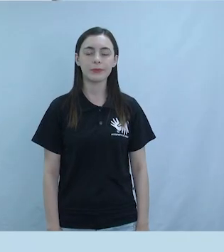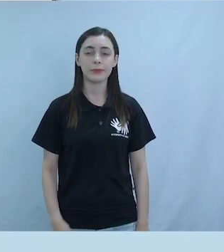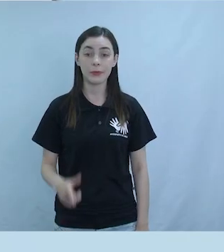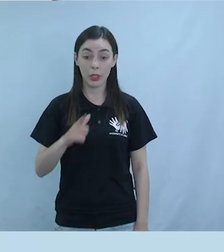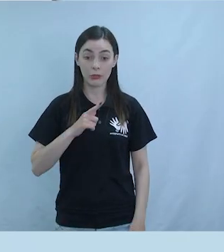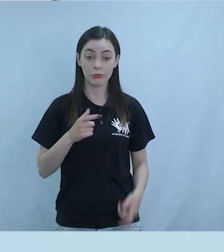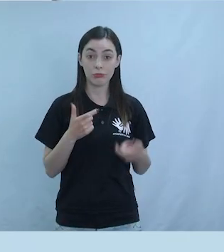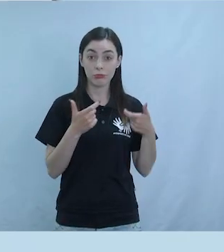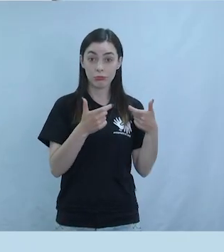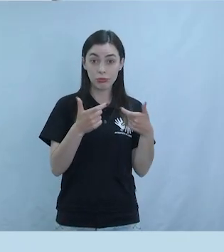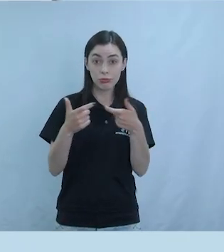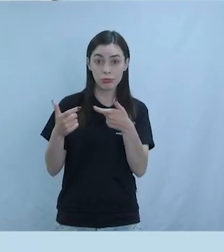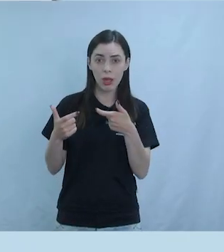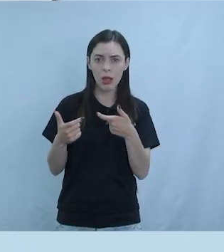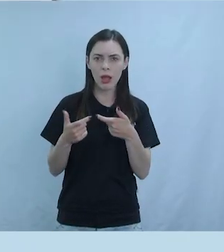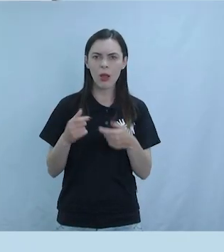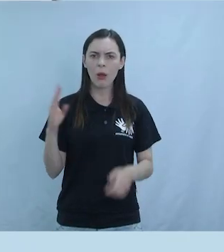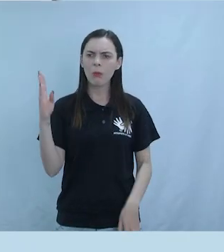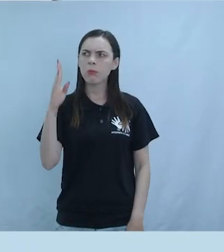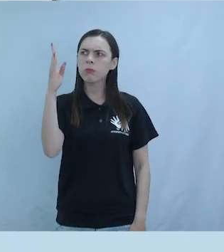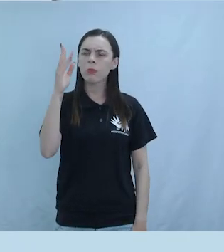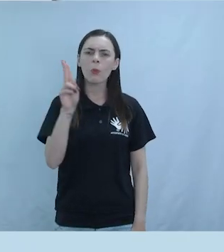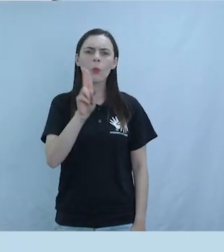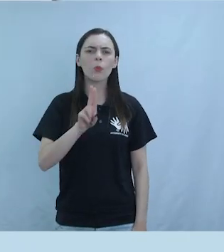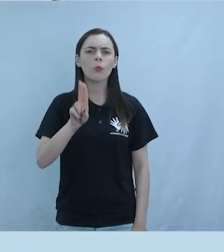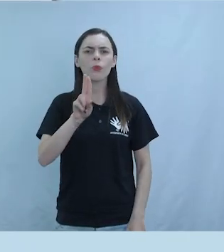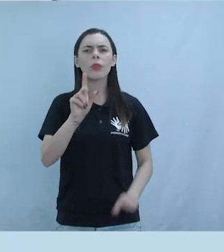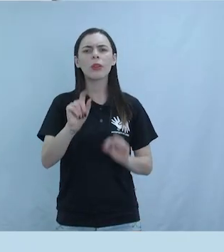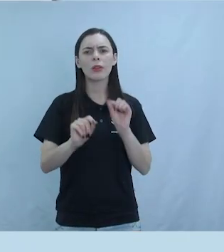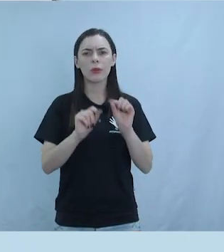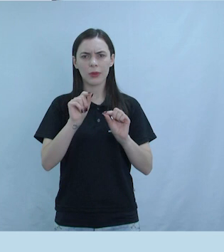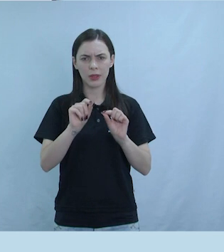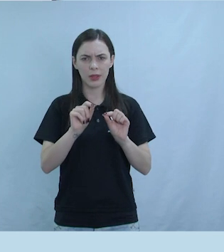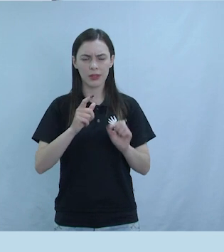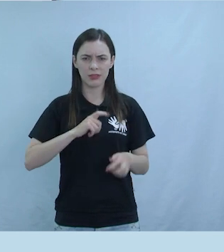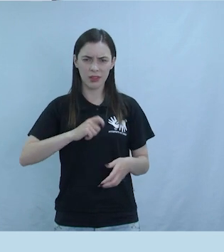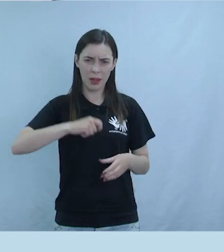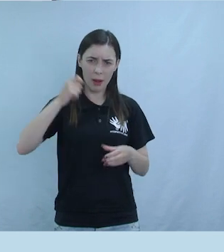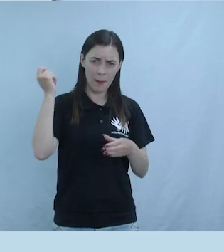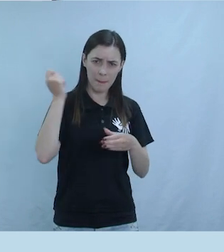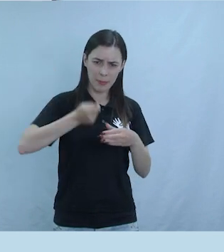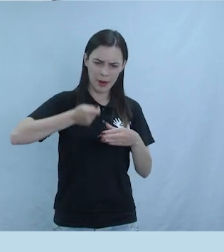Em suas batalhas, os bogatires usavam